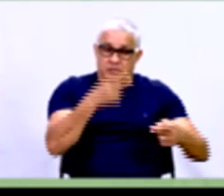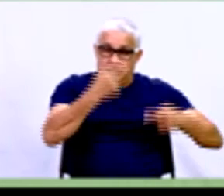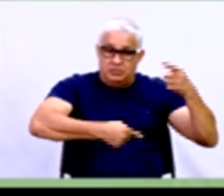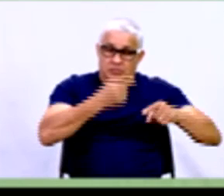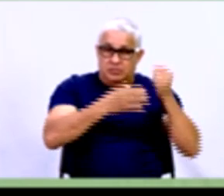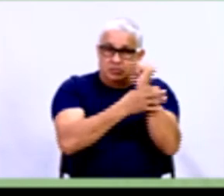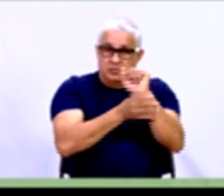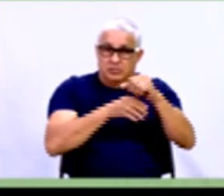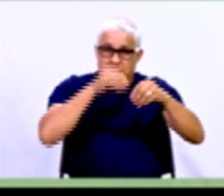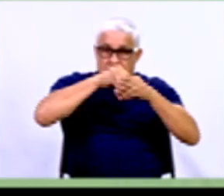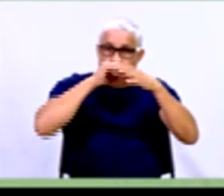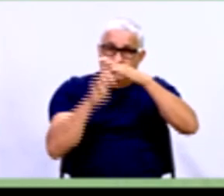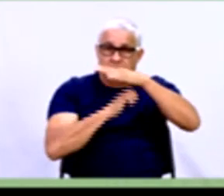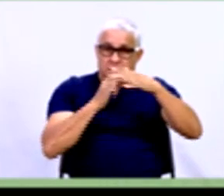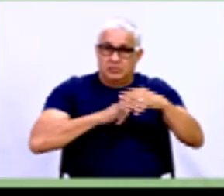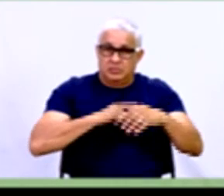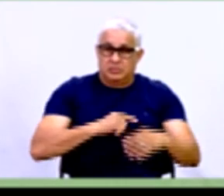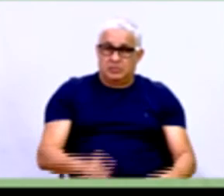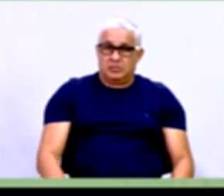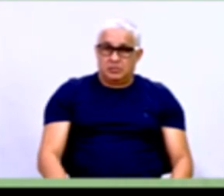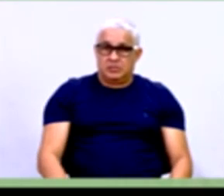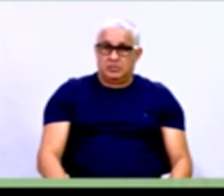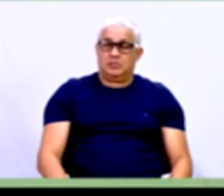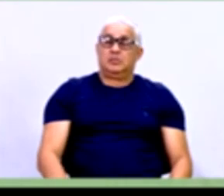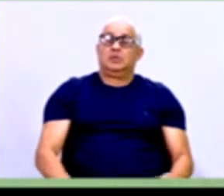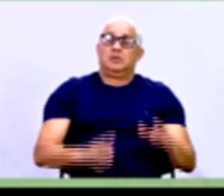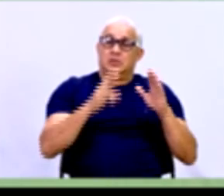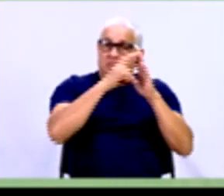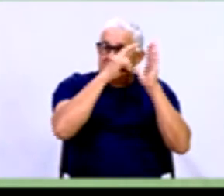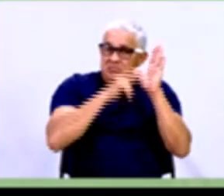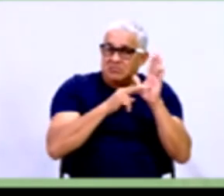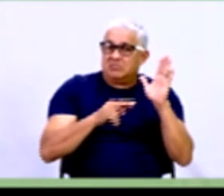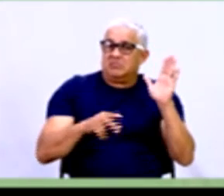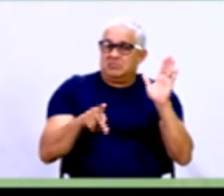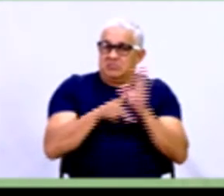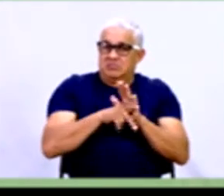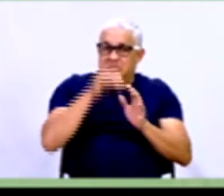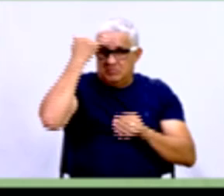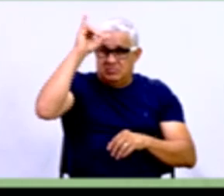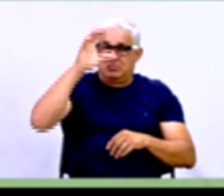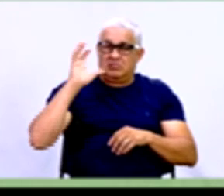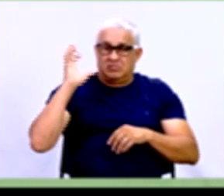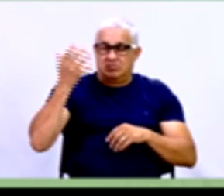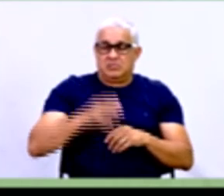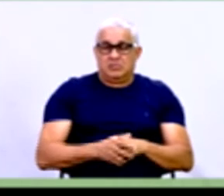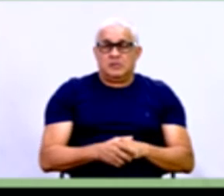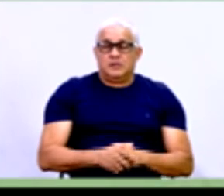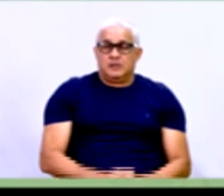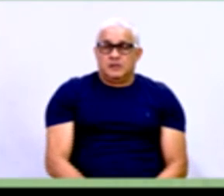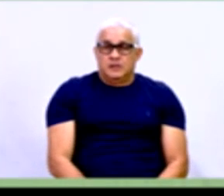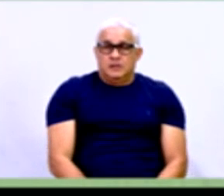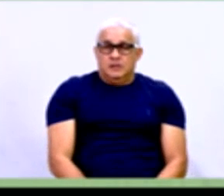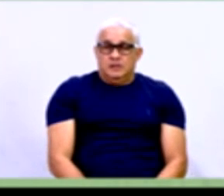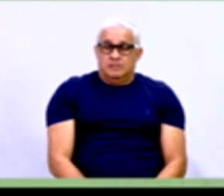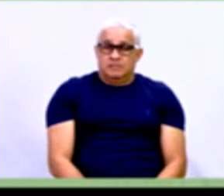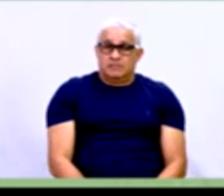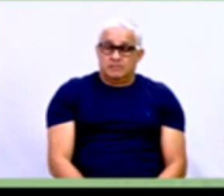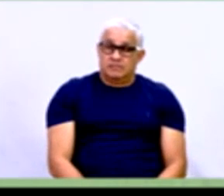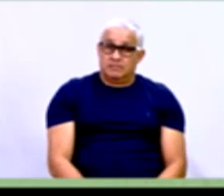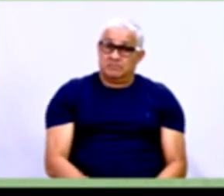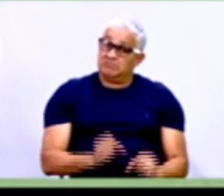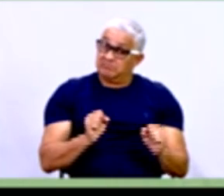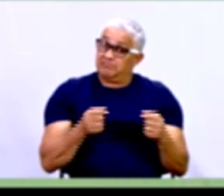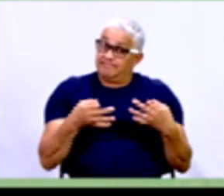da empresa constitui uma linha de conduta ou carta magna para a prevenção de acidentes? Veja bem, poderia estar